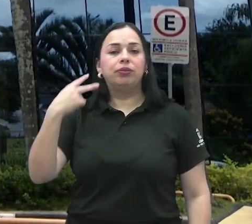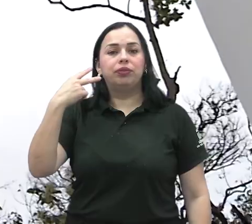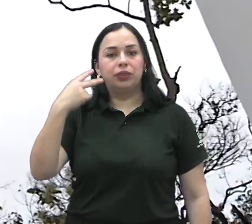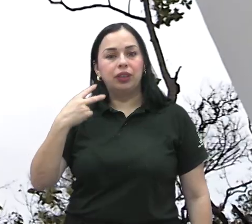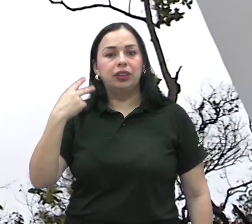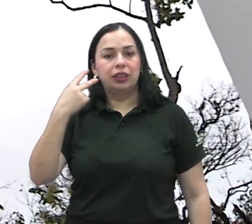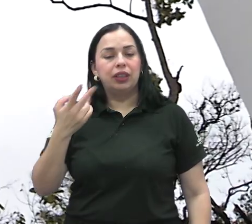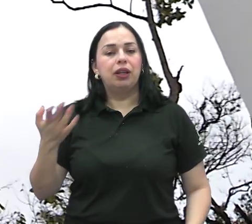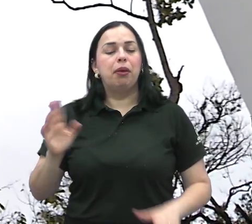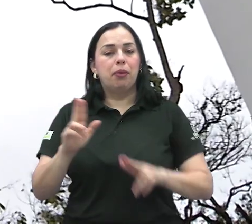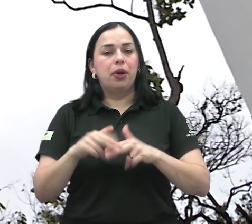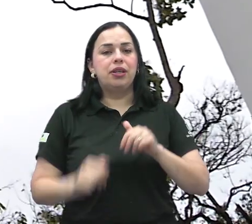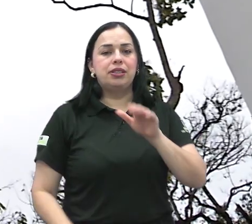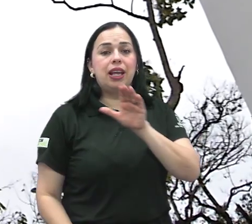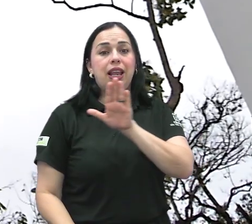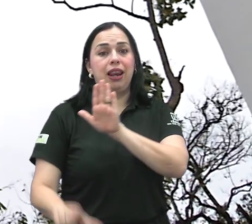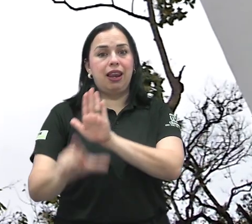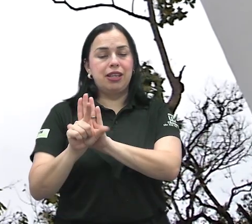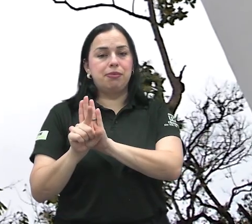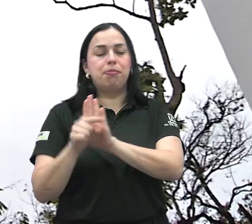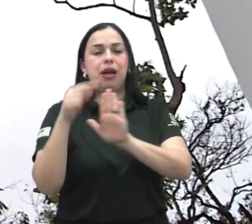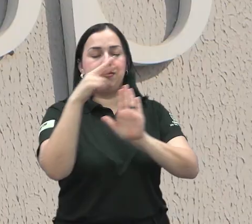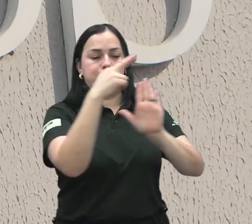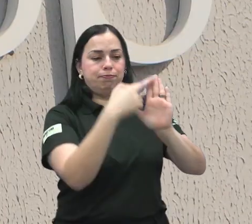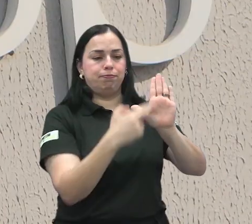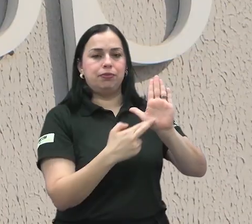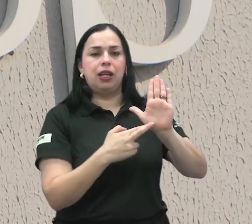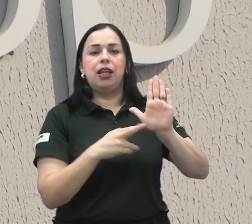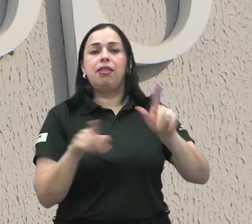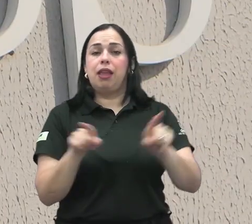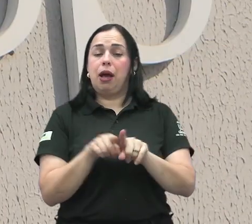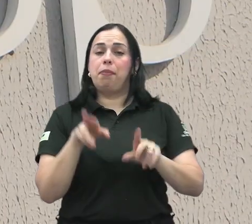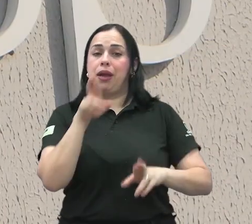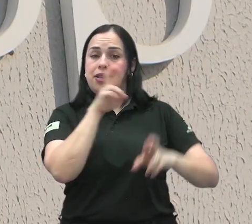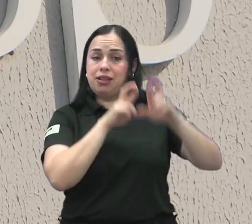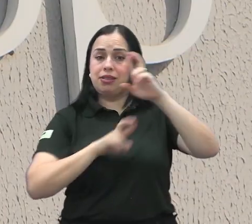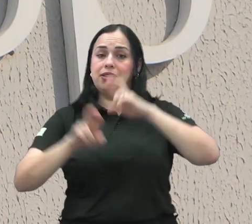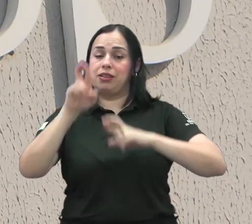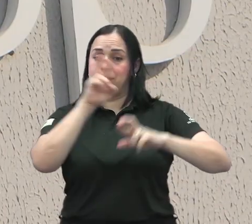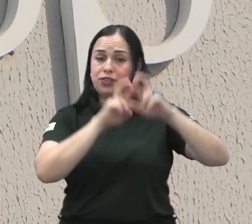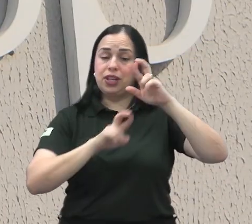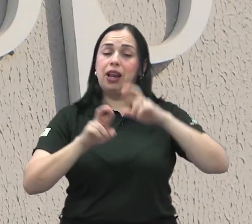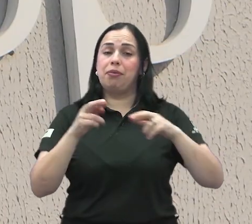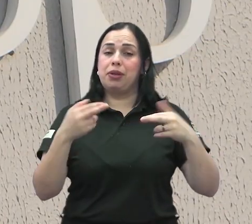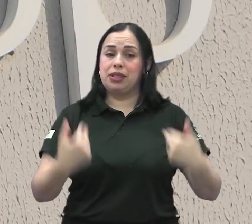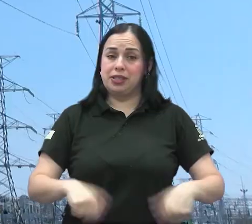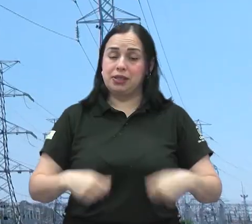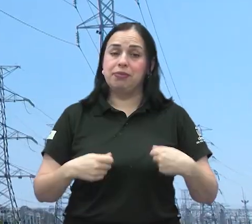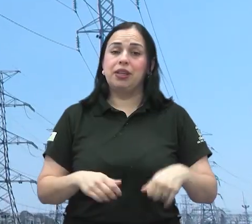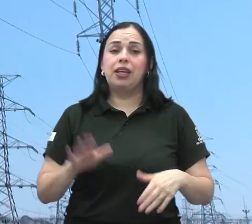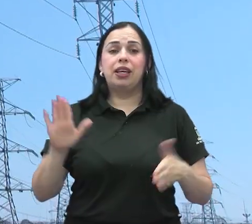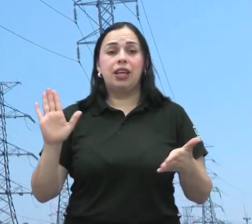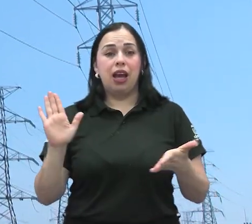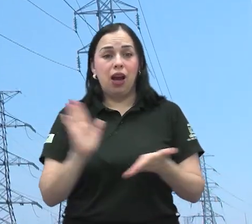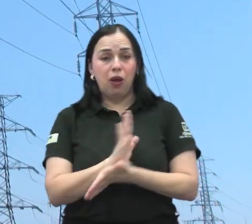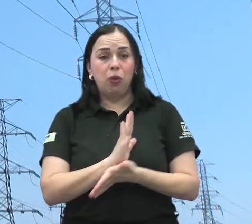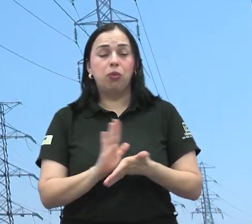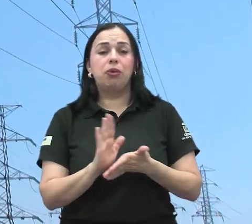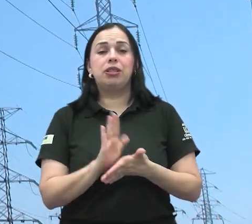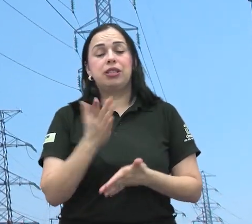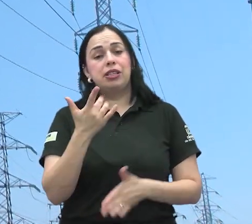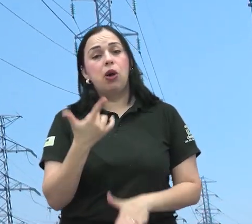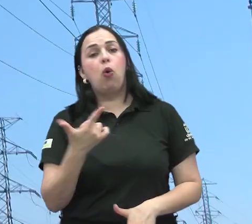público e existem leis para regulamentar e fiscalizar a prestação desses serviços, que muitas vezes